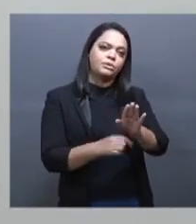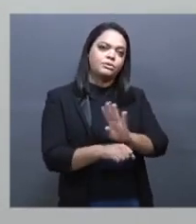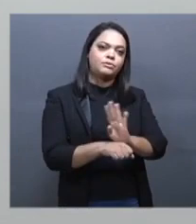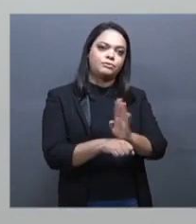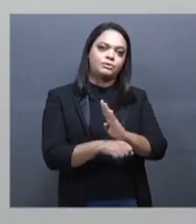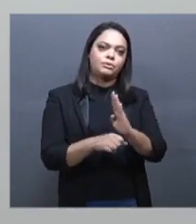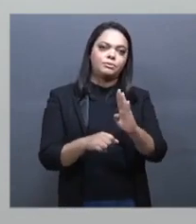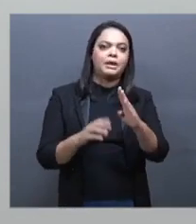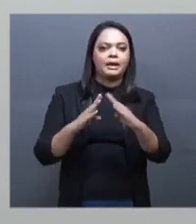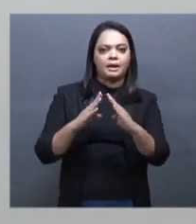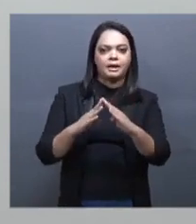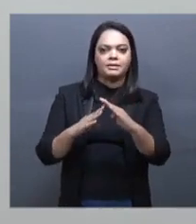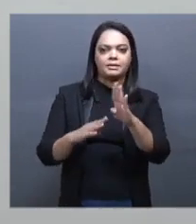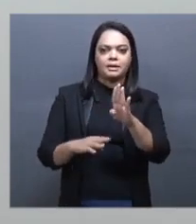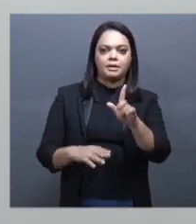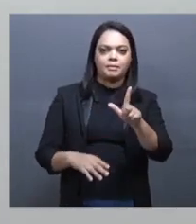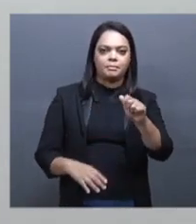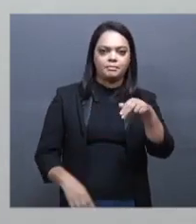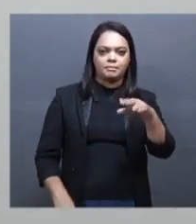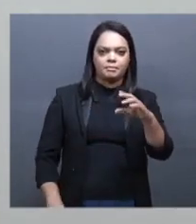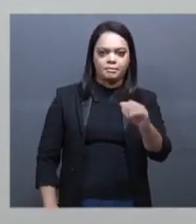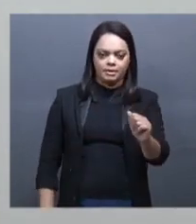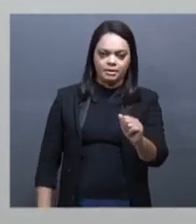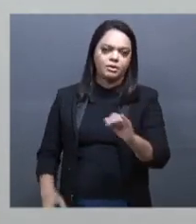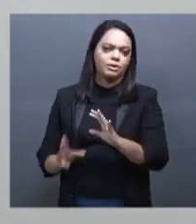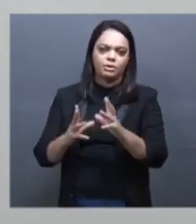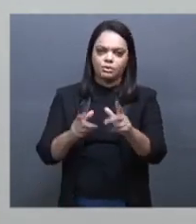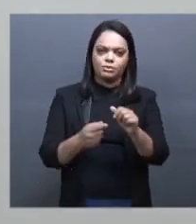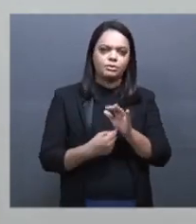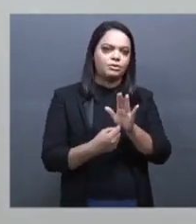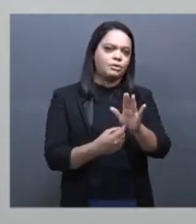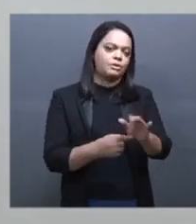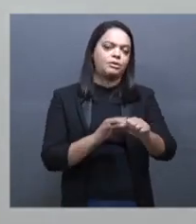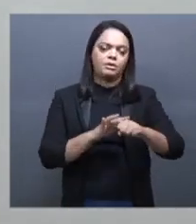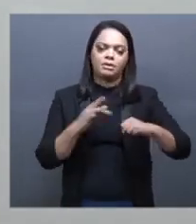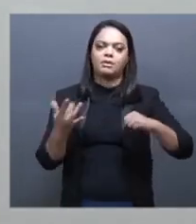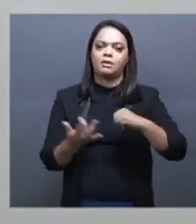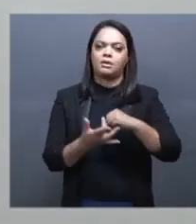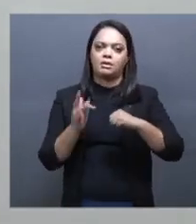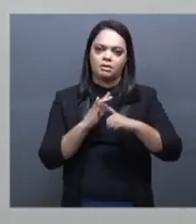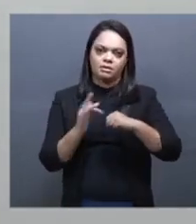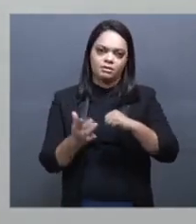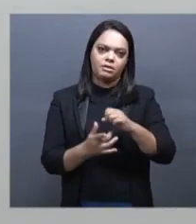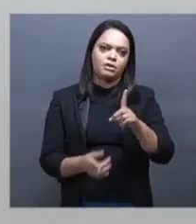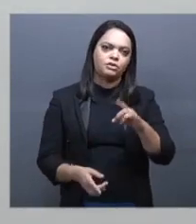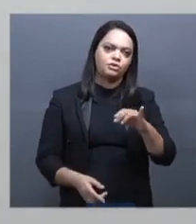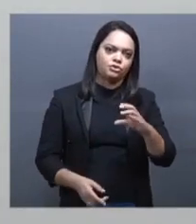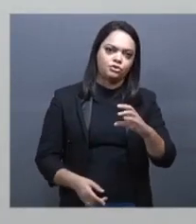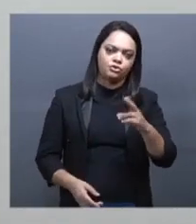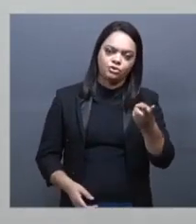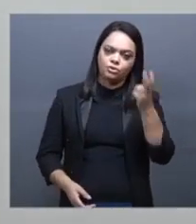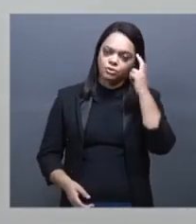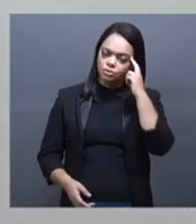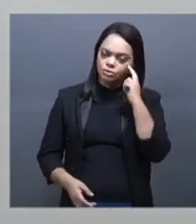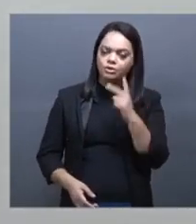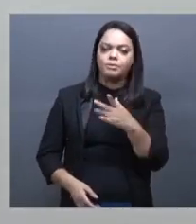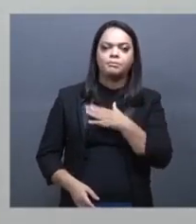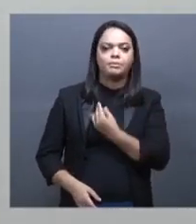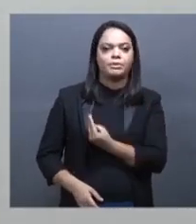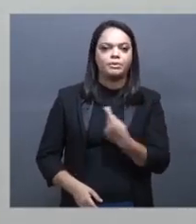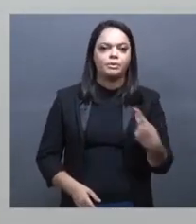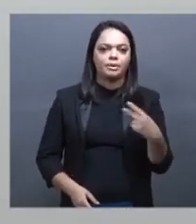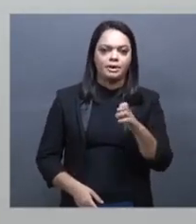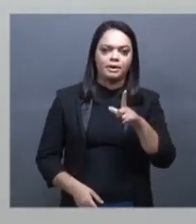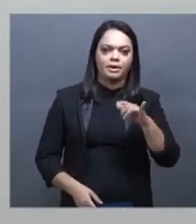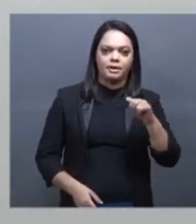filme Casa Blanca. Tudo vai ser exibido por meio das redes sociais da Dicult e da ProEx. Eu sou Eliane